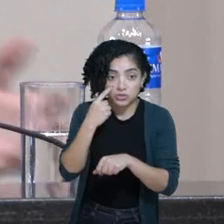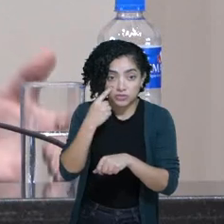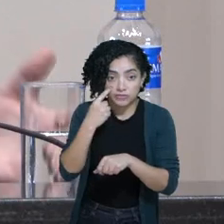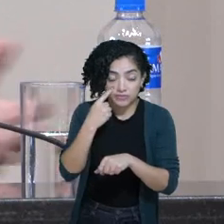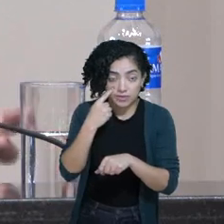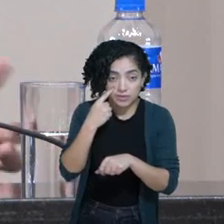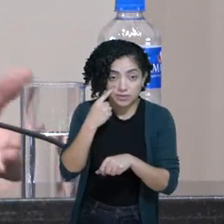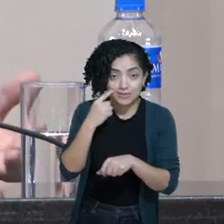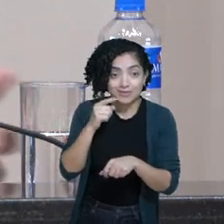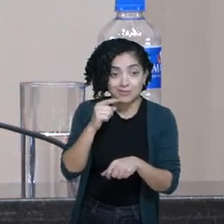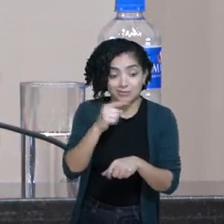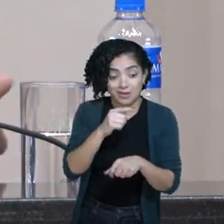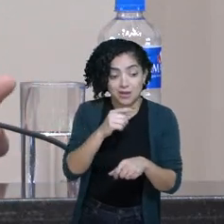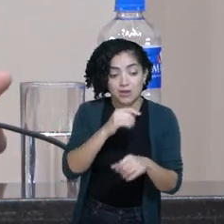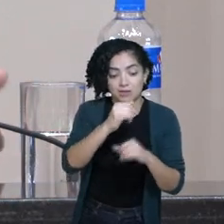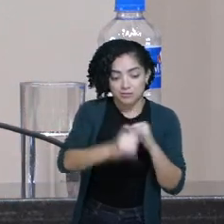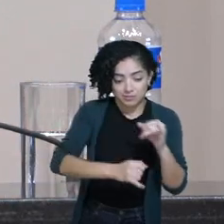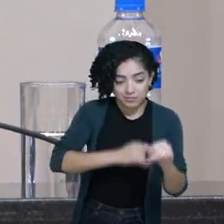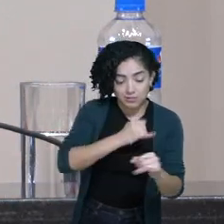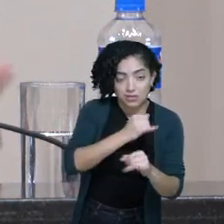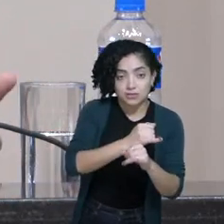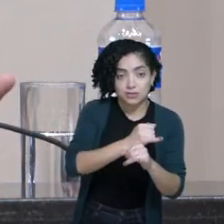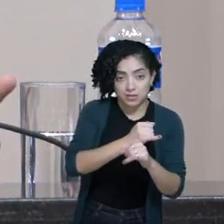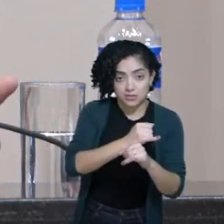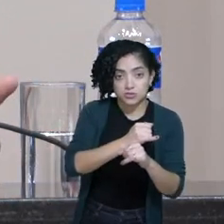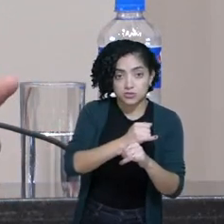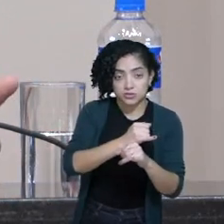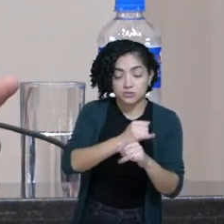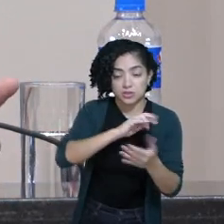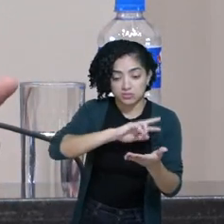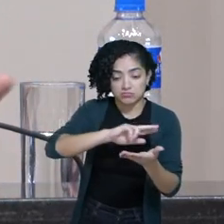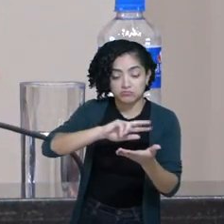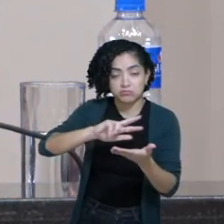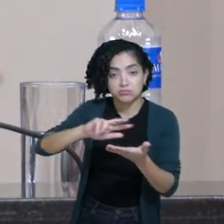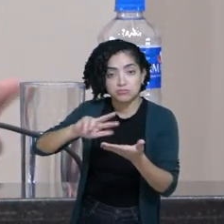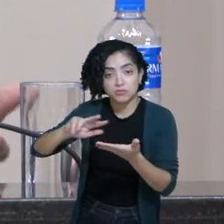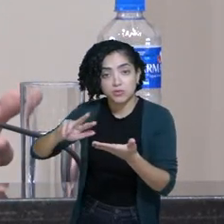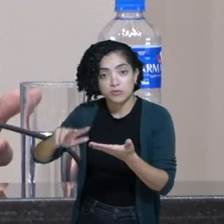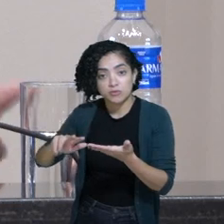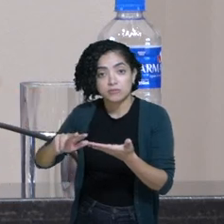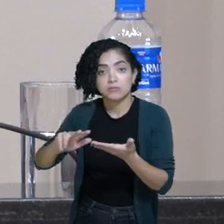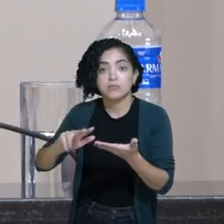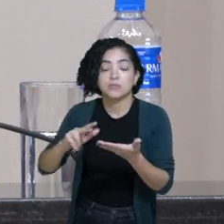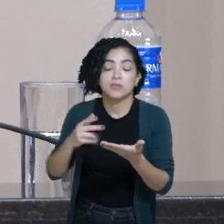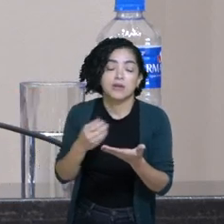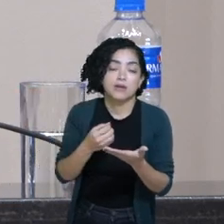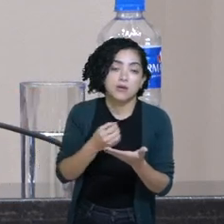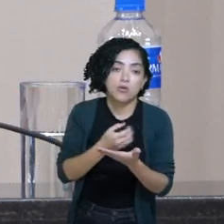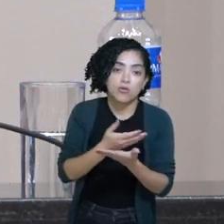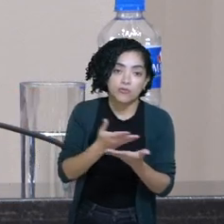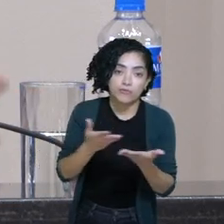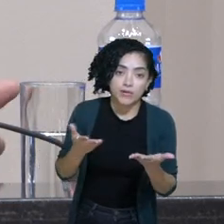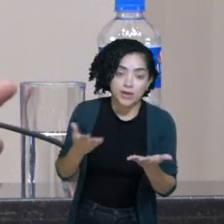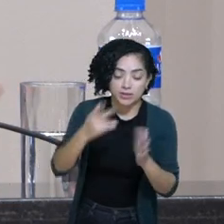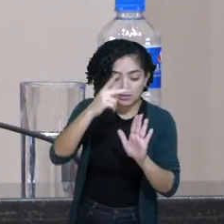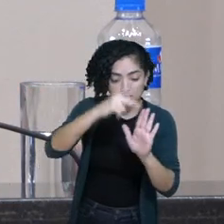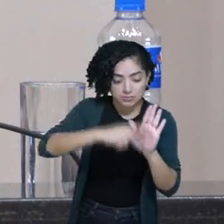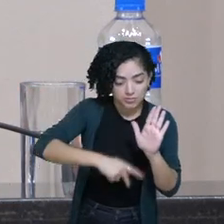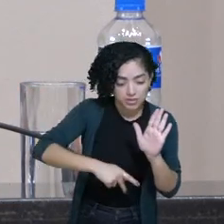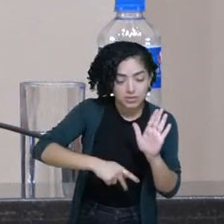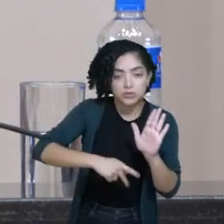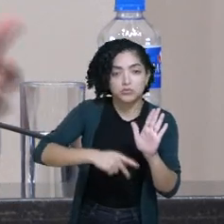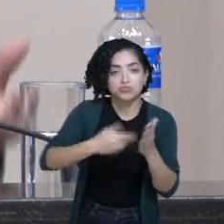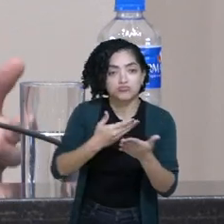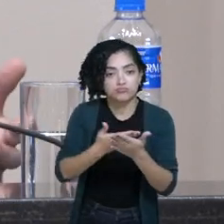internet tem eh um conjunto de eh ofertas né de planos de aula prontos de